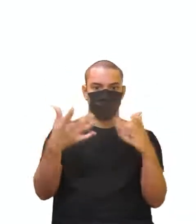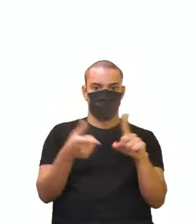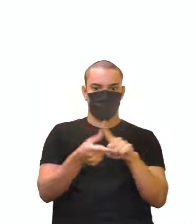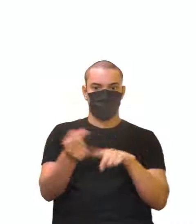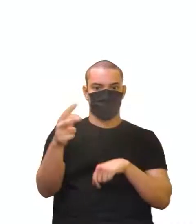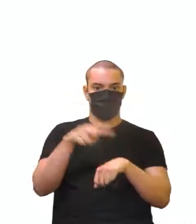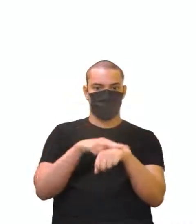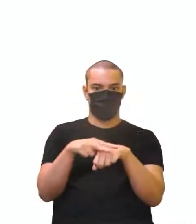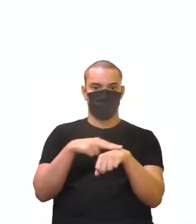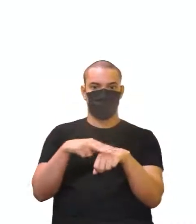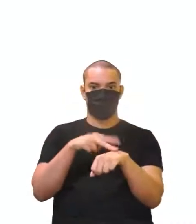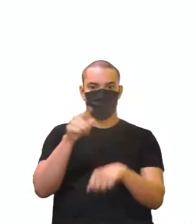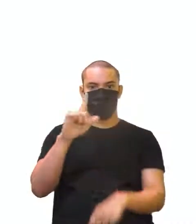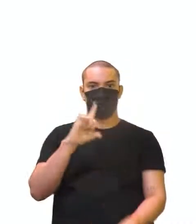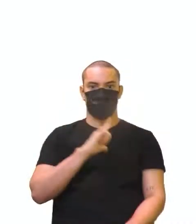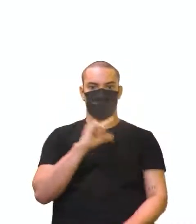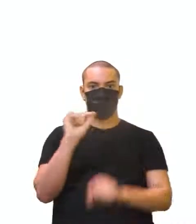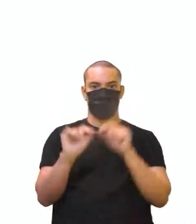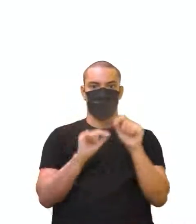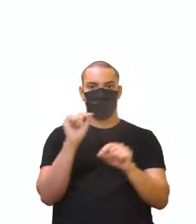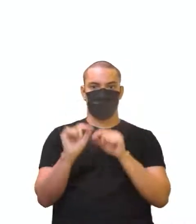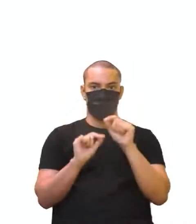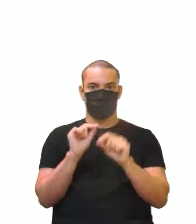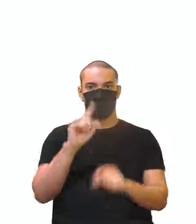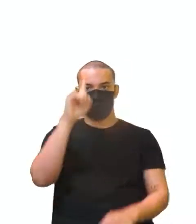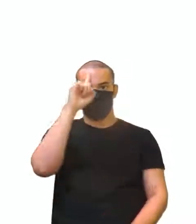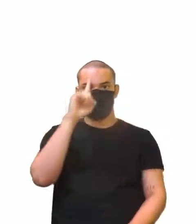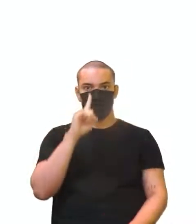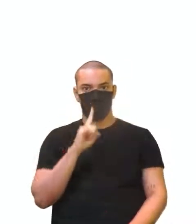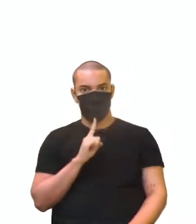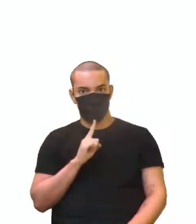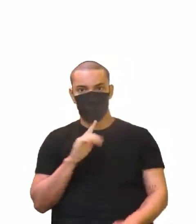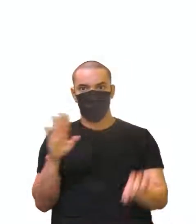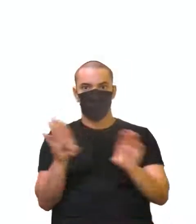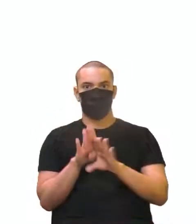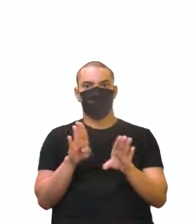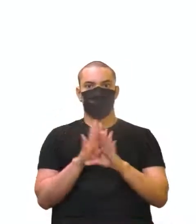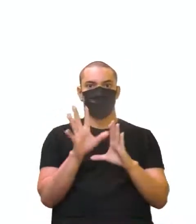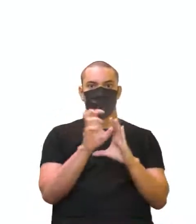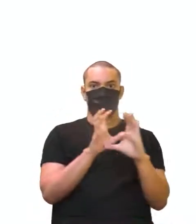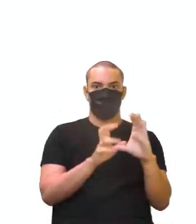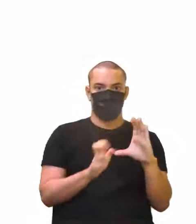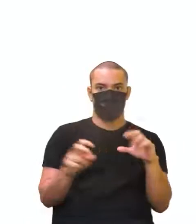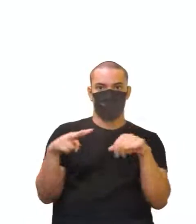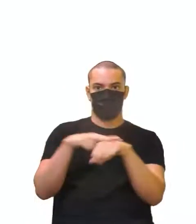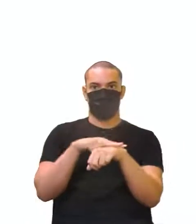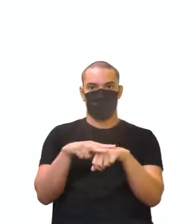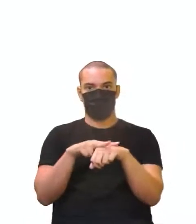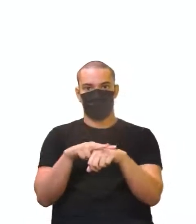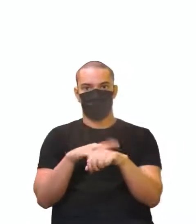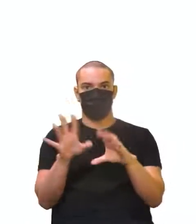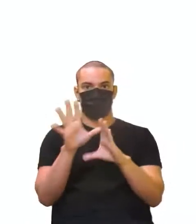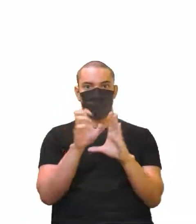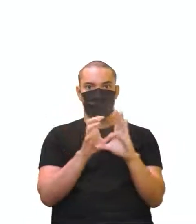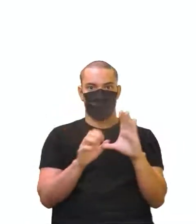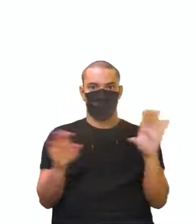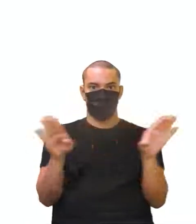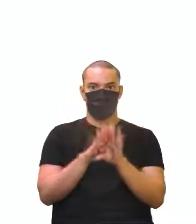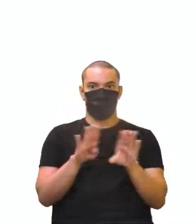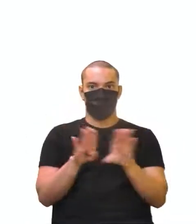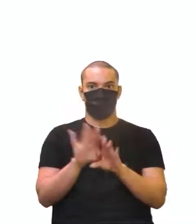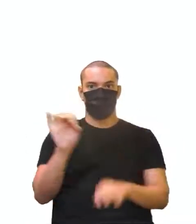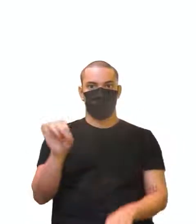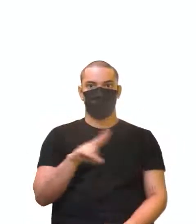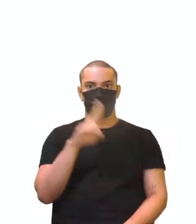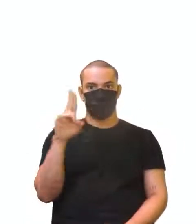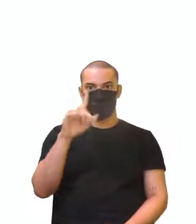ervilhas? Então, você tinha lá lisas, amarelas, rugosas, verdes, rugosas, né? Ou